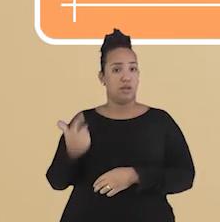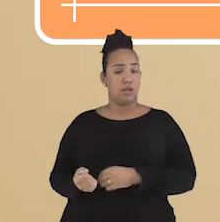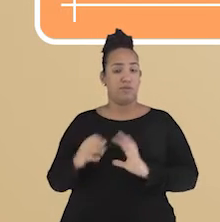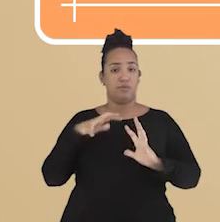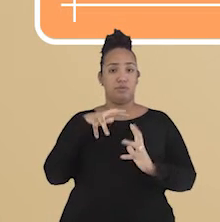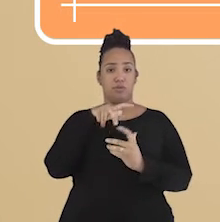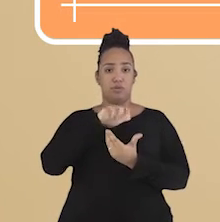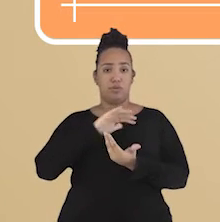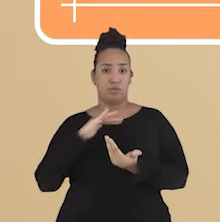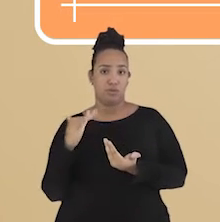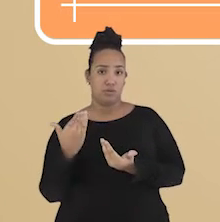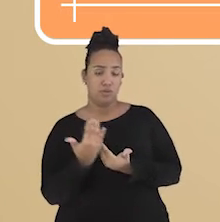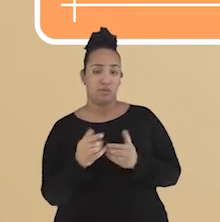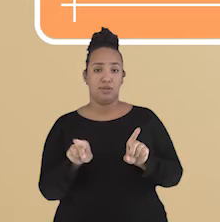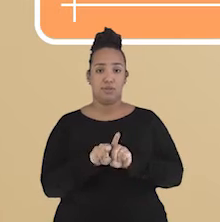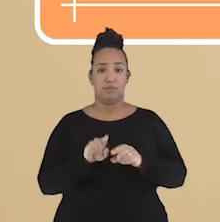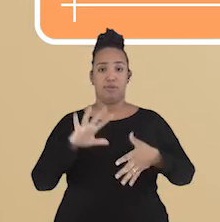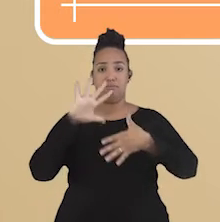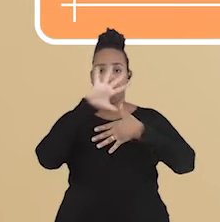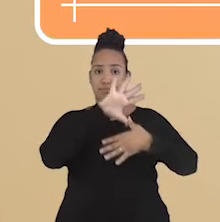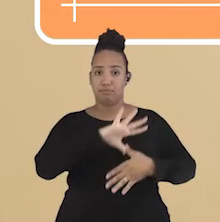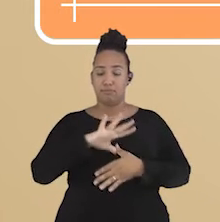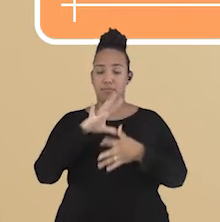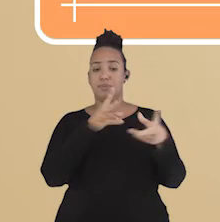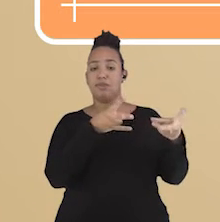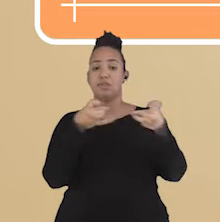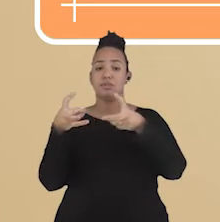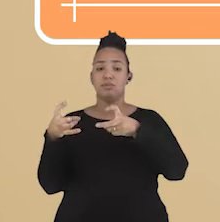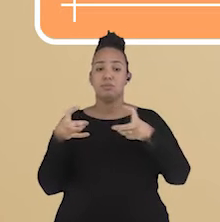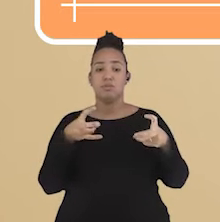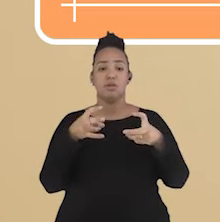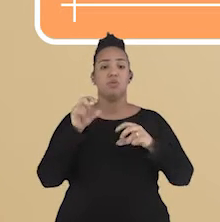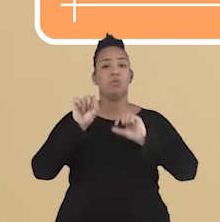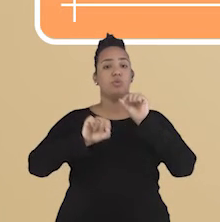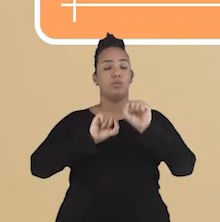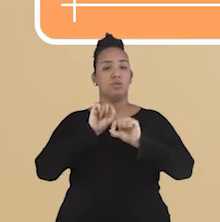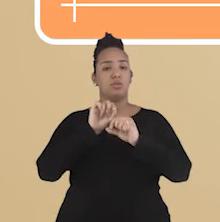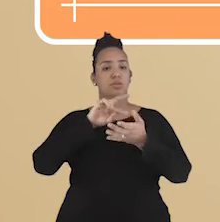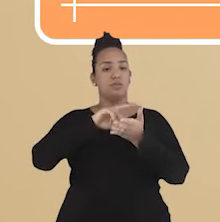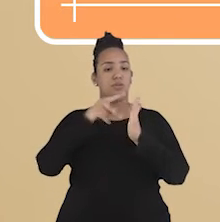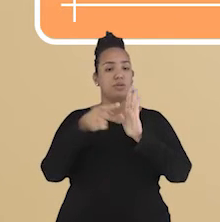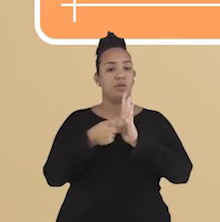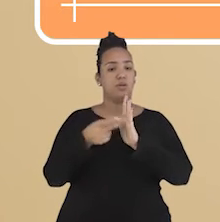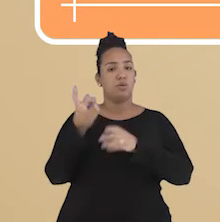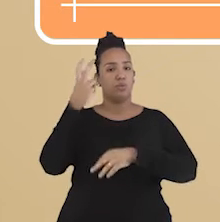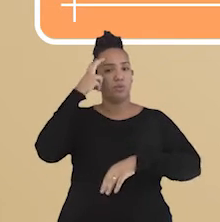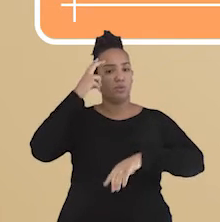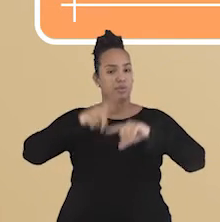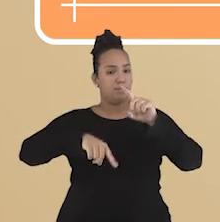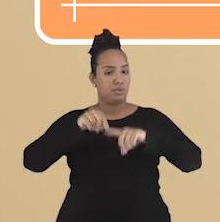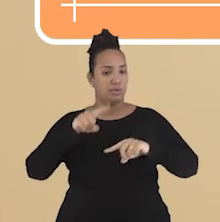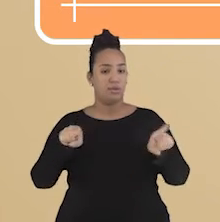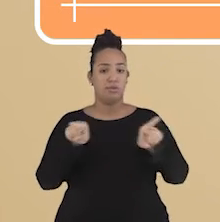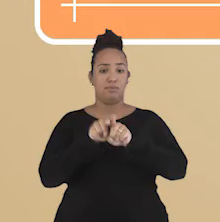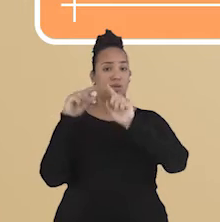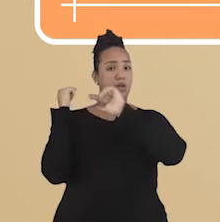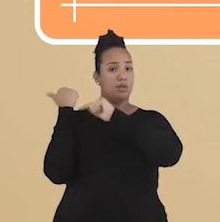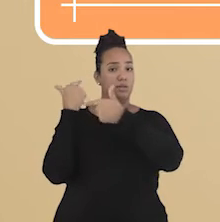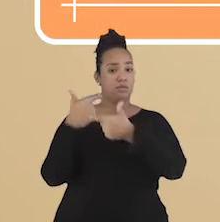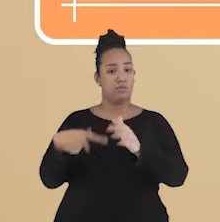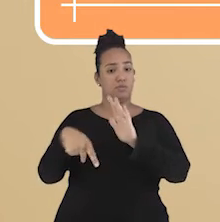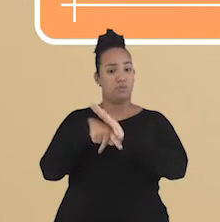Médio e nas Américas, distinguindo alguns significados presentes na cultura material e a tradição oral dessas